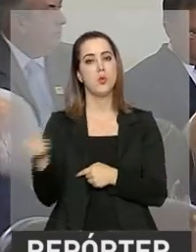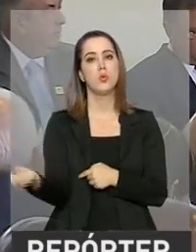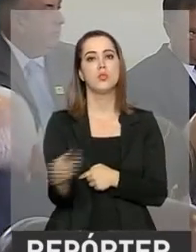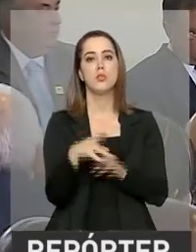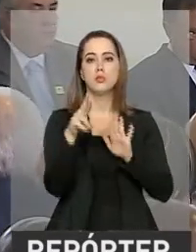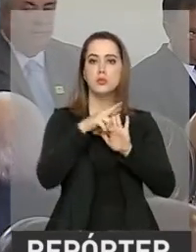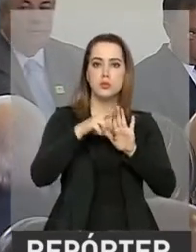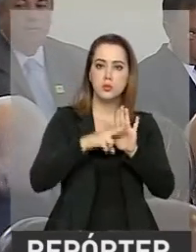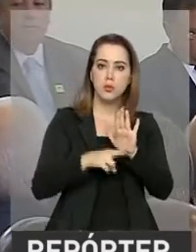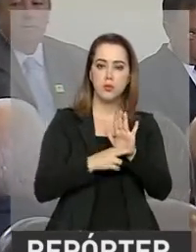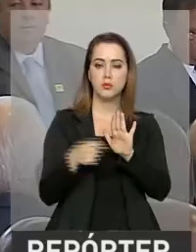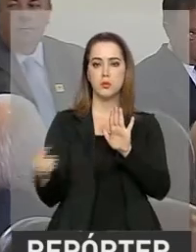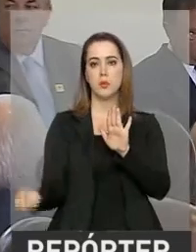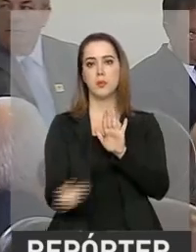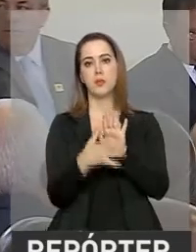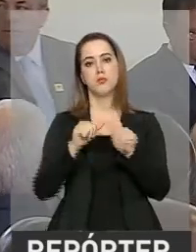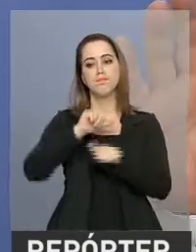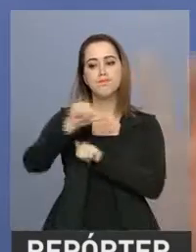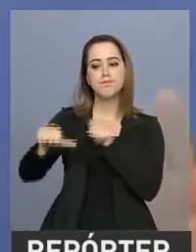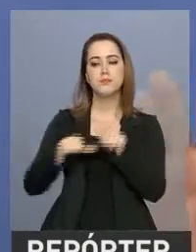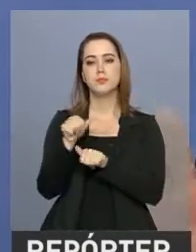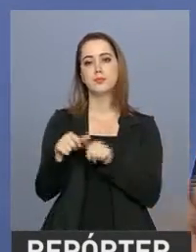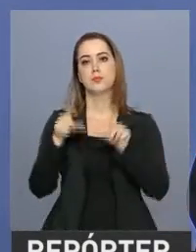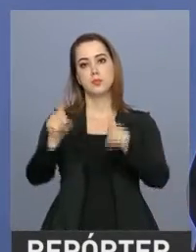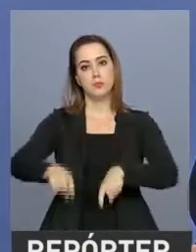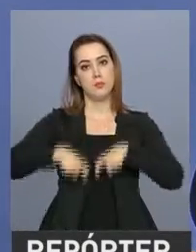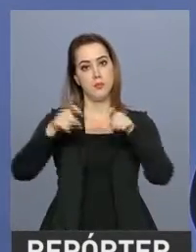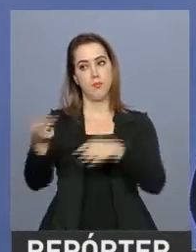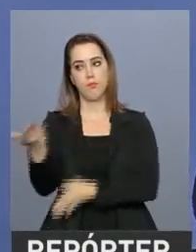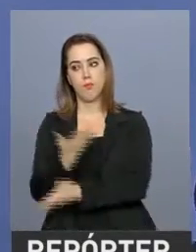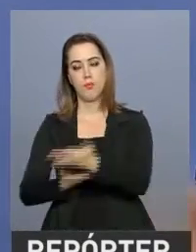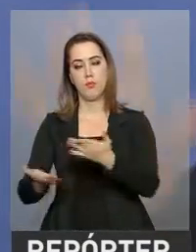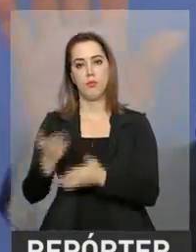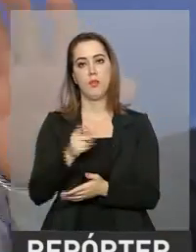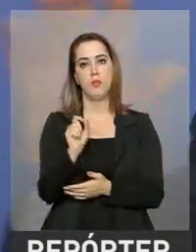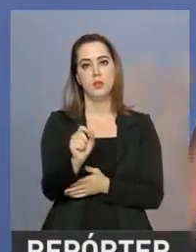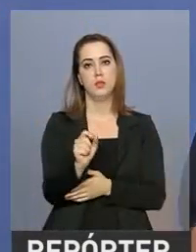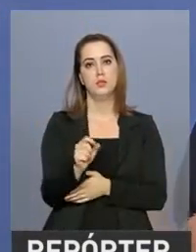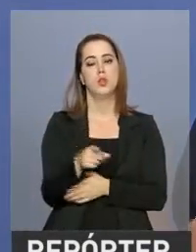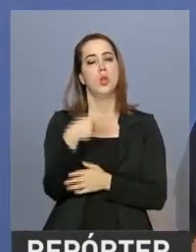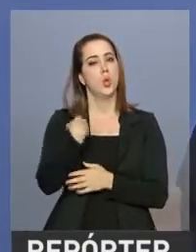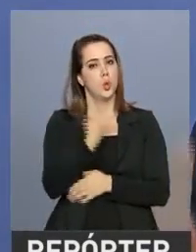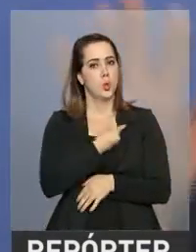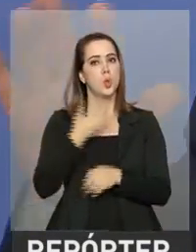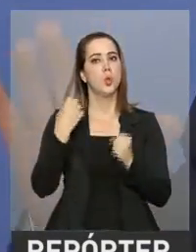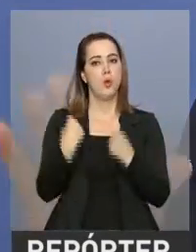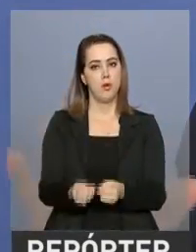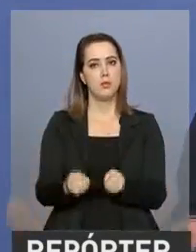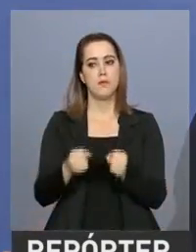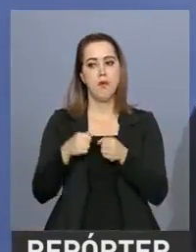pelo governo para renovar o agronegócio. A tônica é: vamos abrir sem perder o controle.